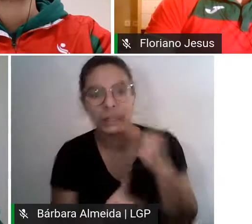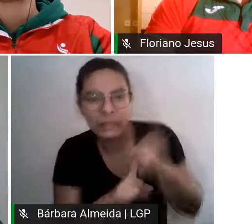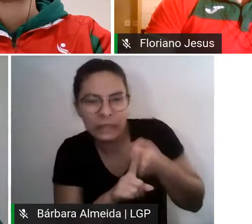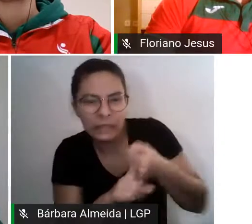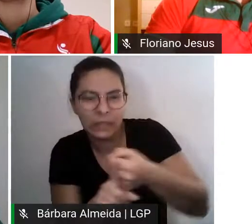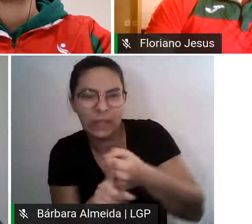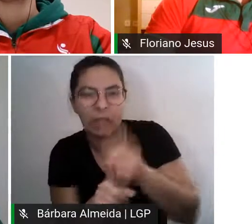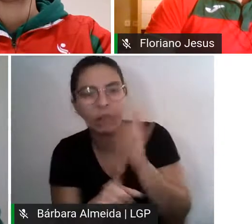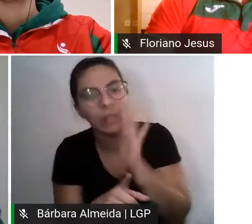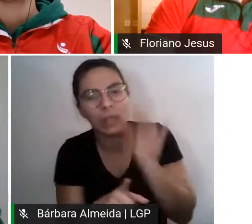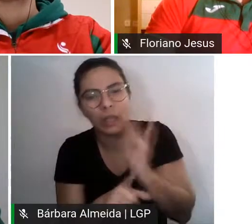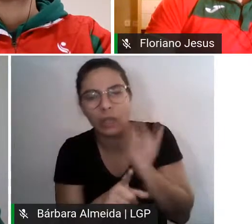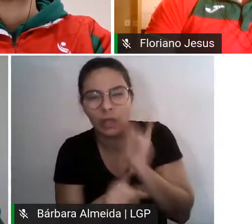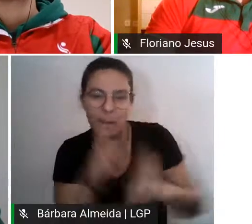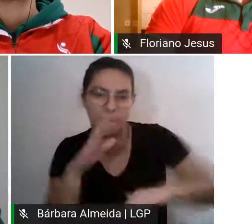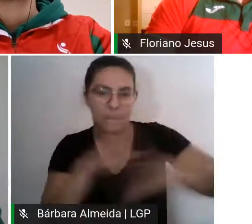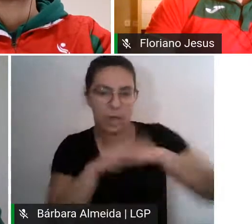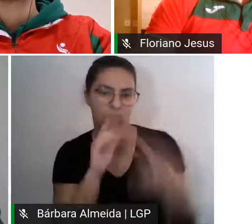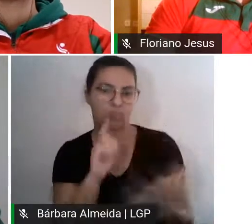capacidades que têm.